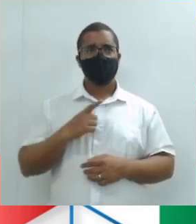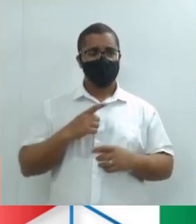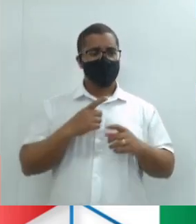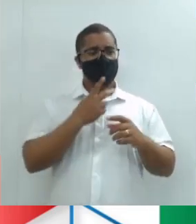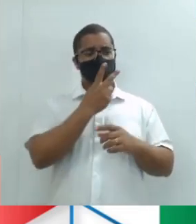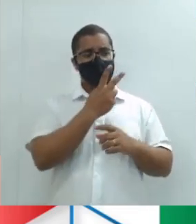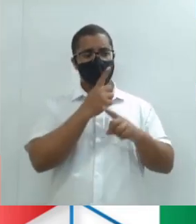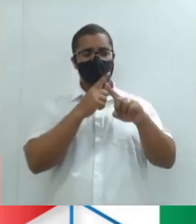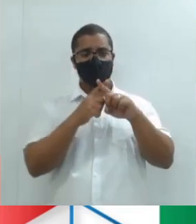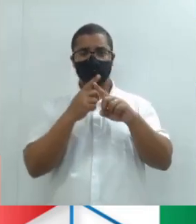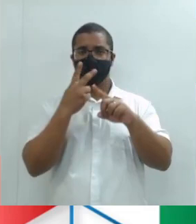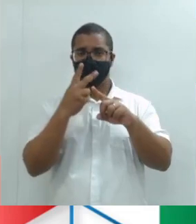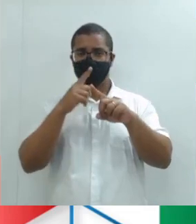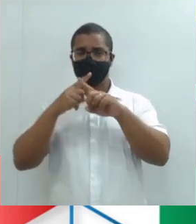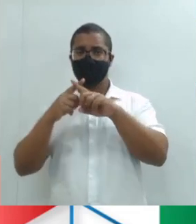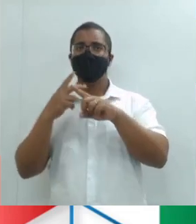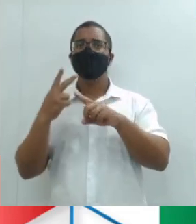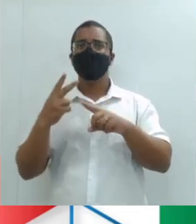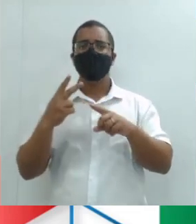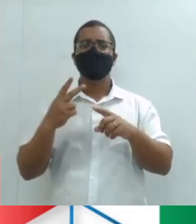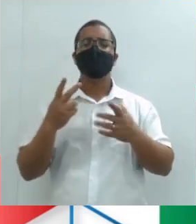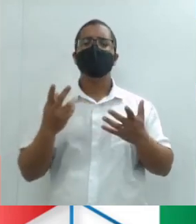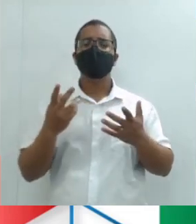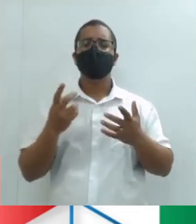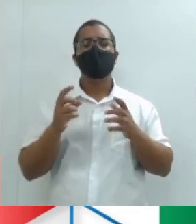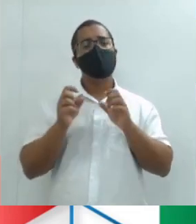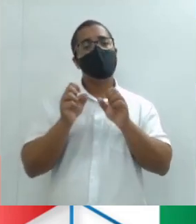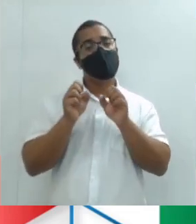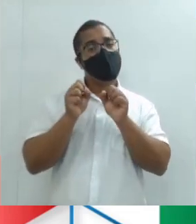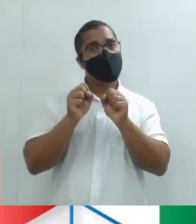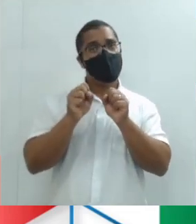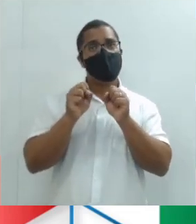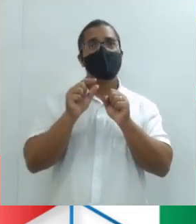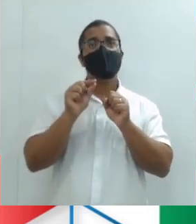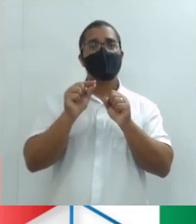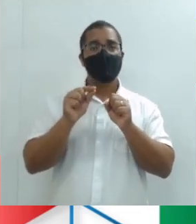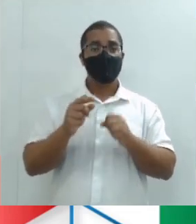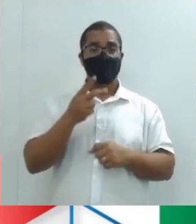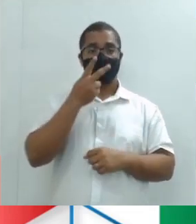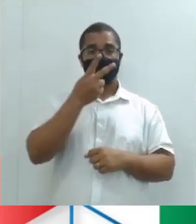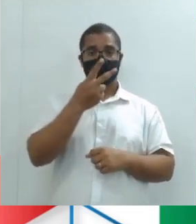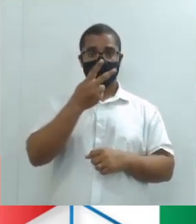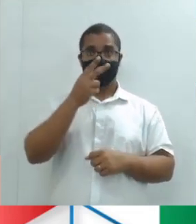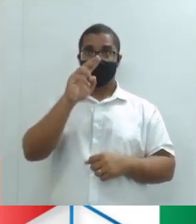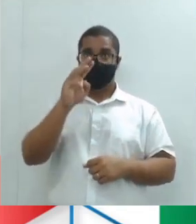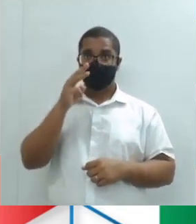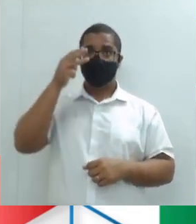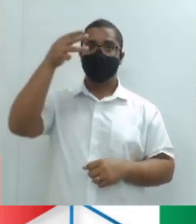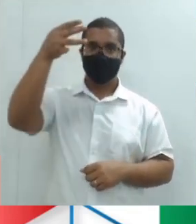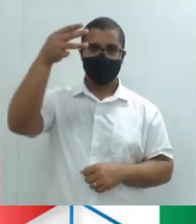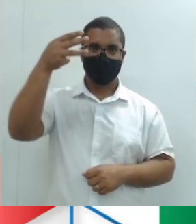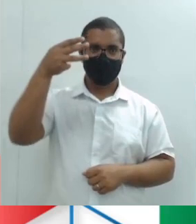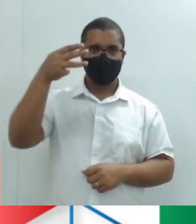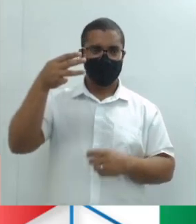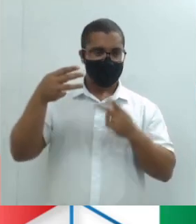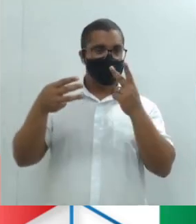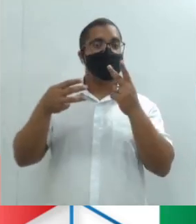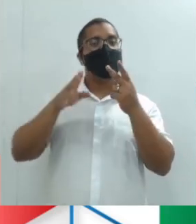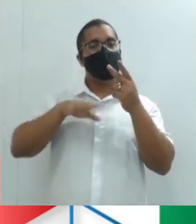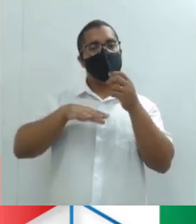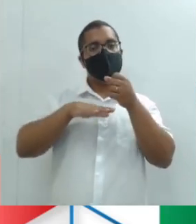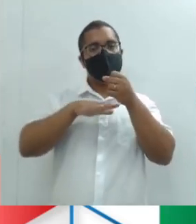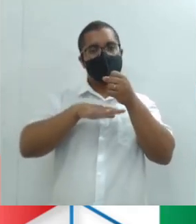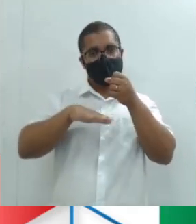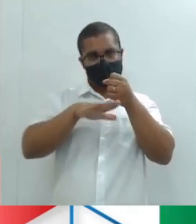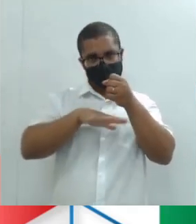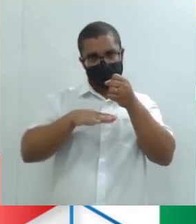2 vezes 2, 3 vezes, ele pode ser indicado em potenciação 2 elevado a 3. Se liga que 2 é a base,